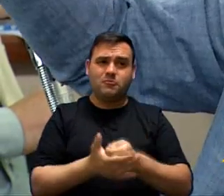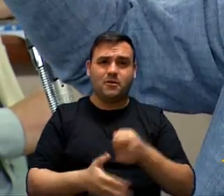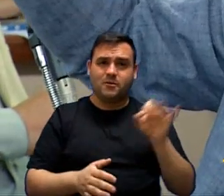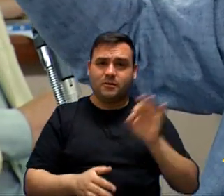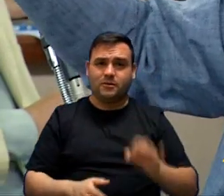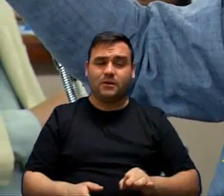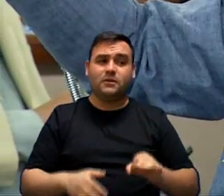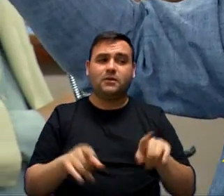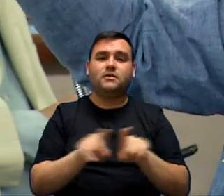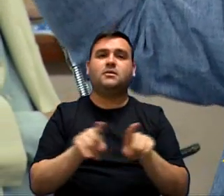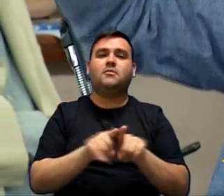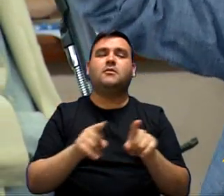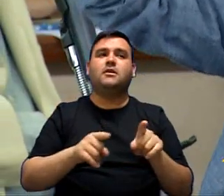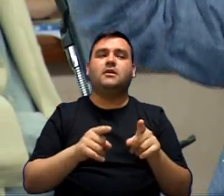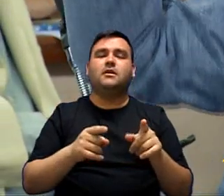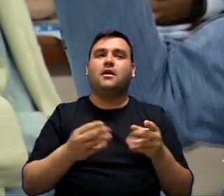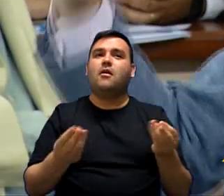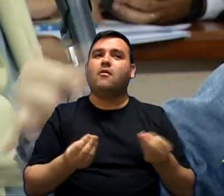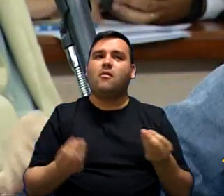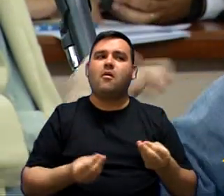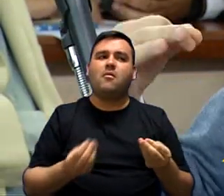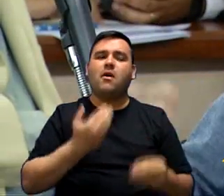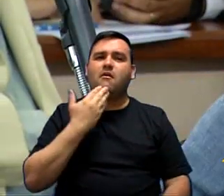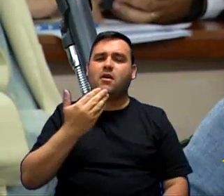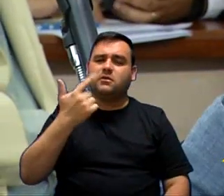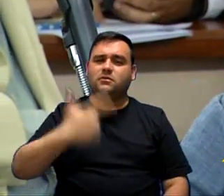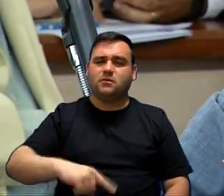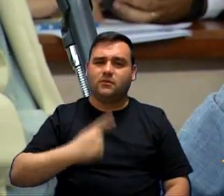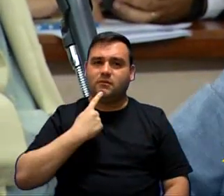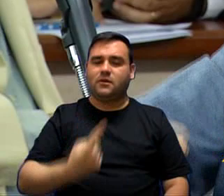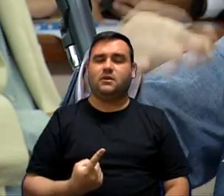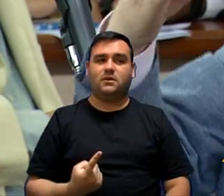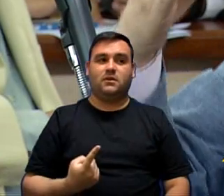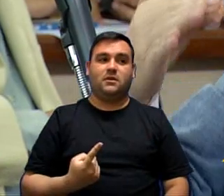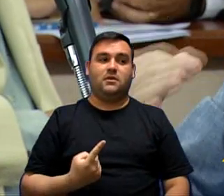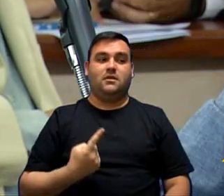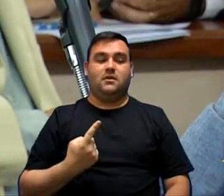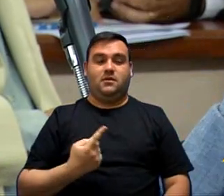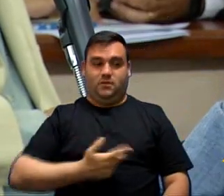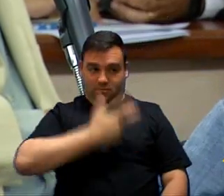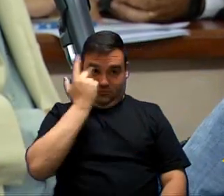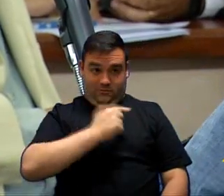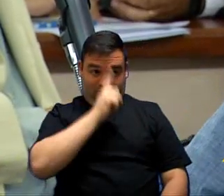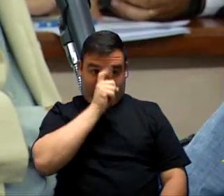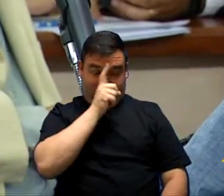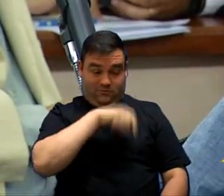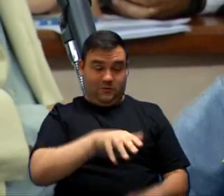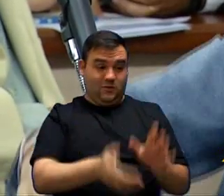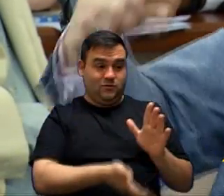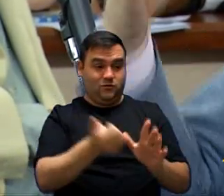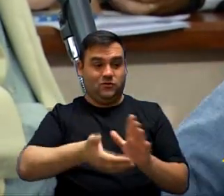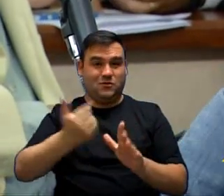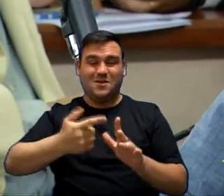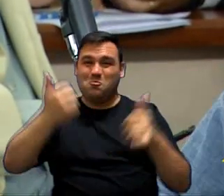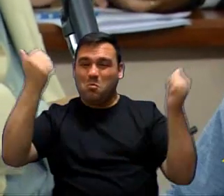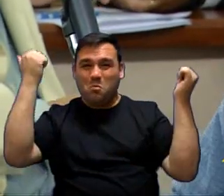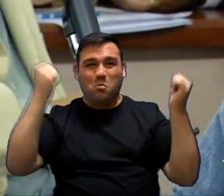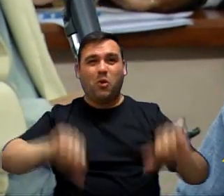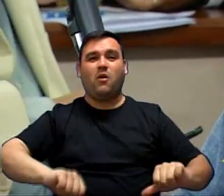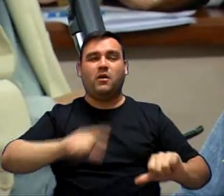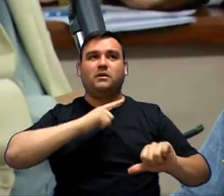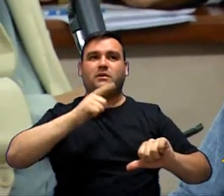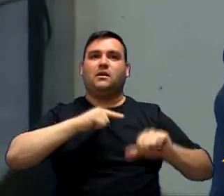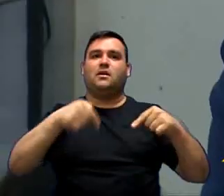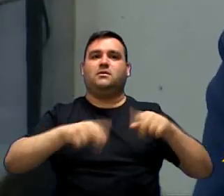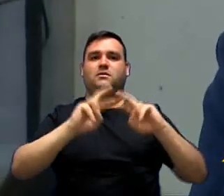esse problema não é só de agora. Eu vou te falar aqui. Essa desinternação foi a pior besteira que fizeram na